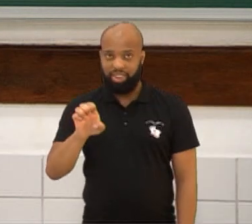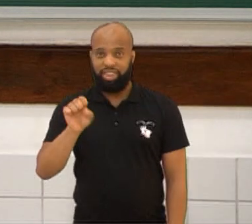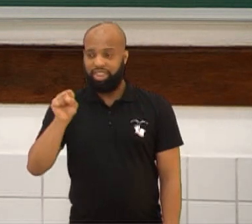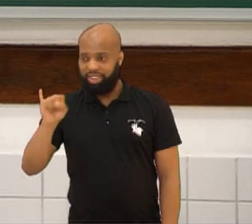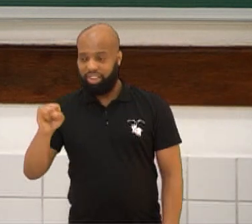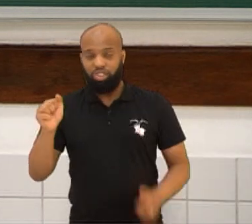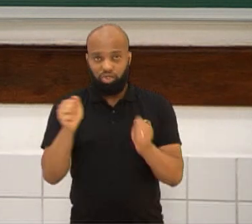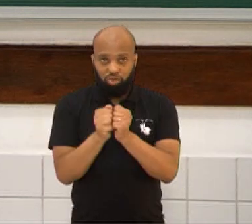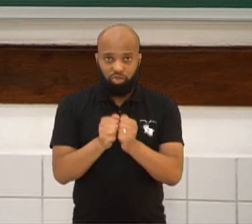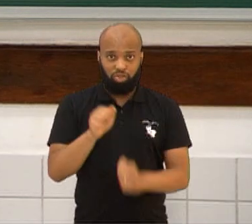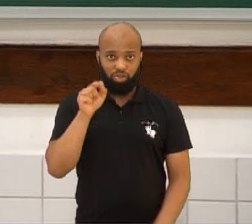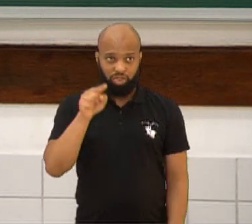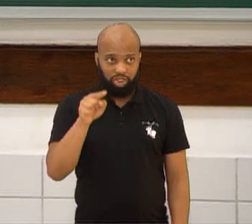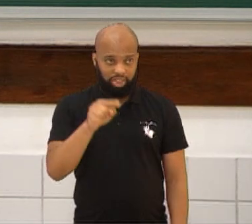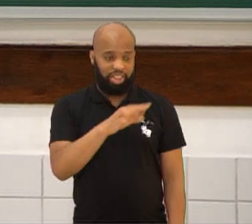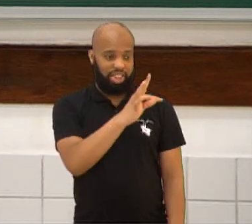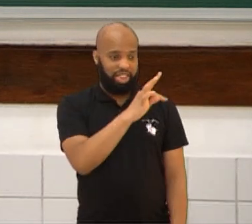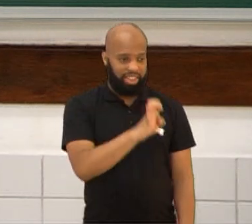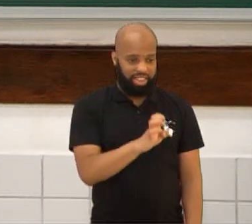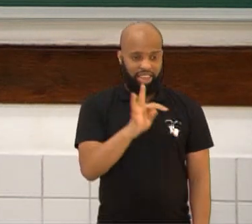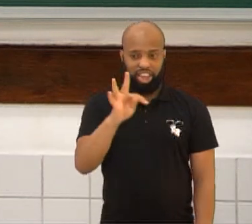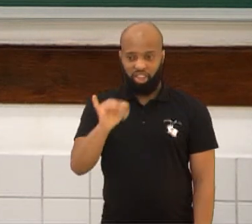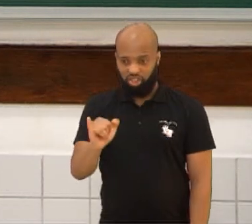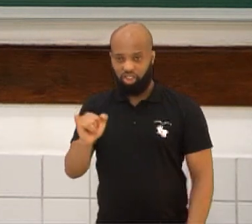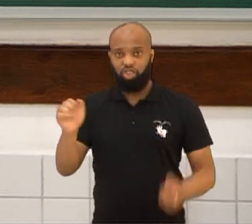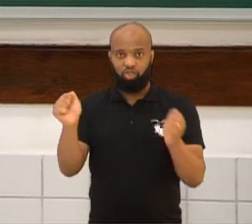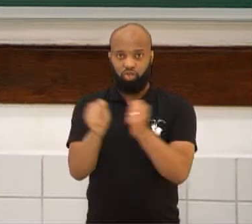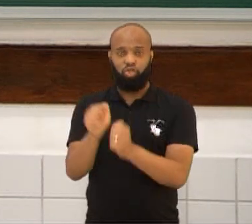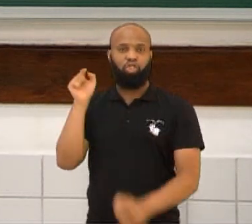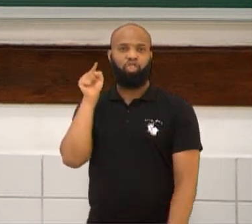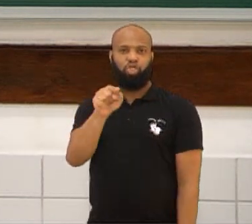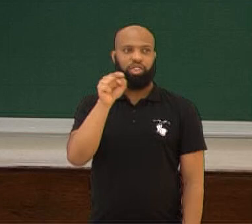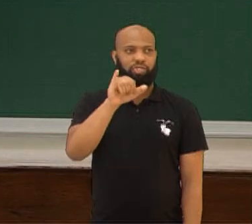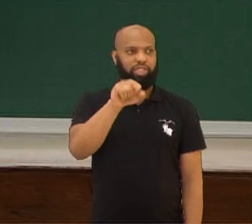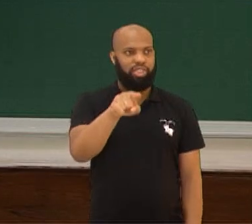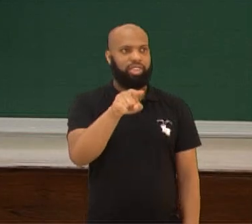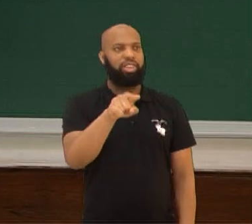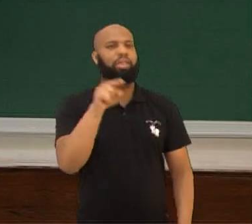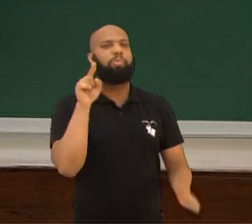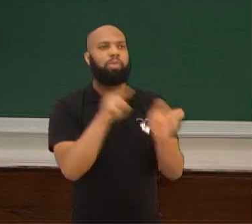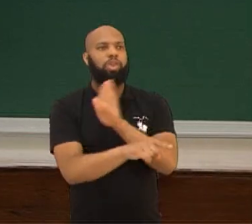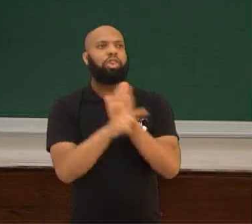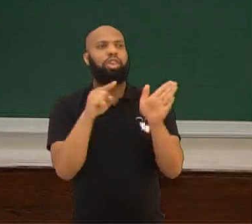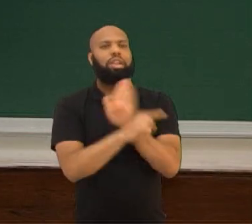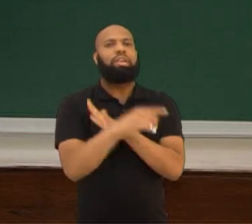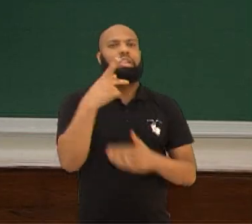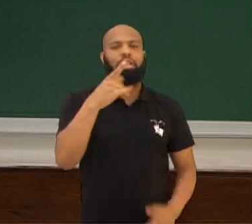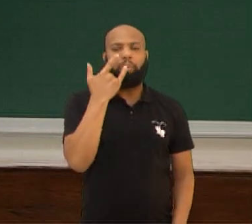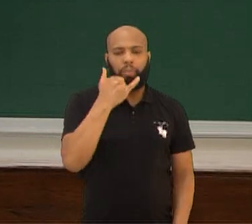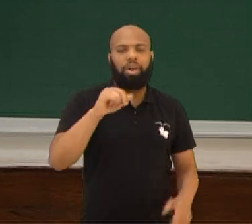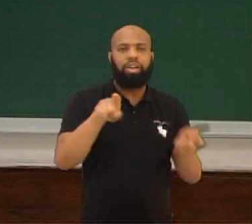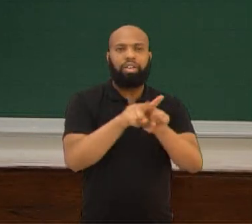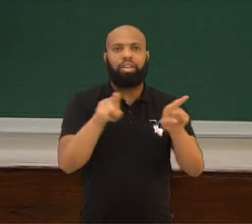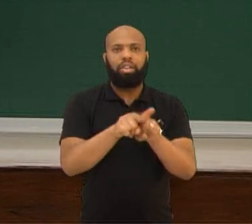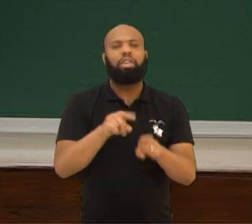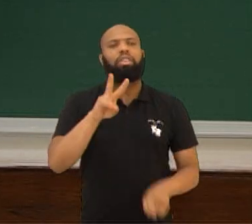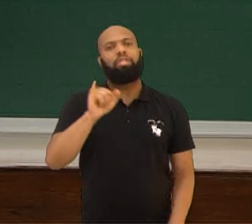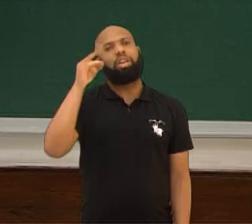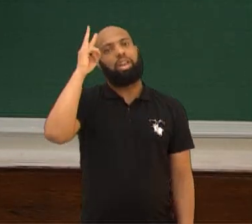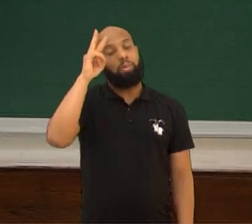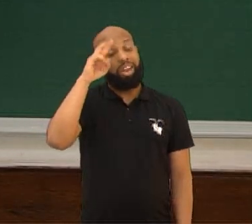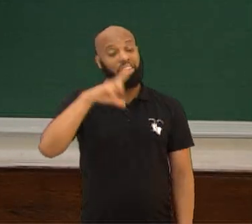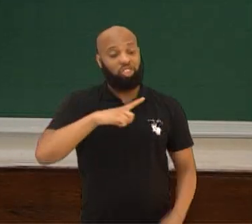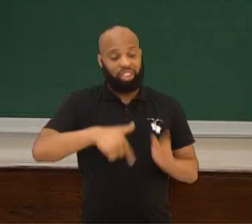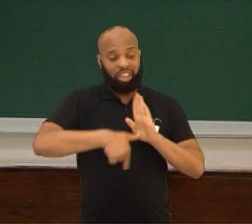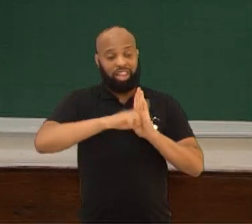ti contigo. Eu decorava isso. Se você perguntar para os seus pais, o pessoal que estudou um pouco mais anteriormente também lembra